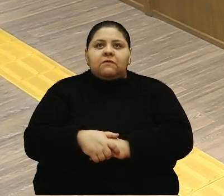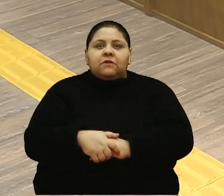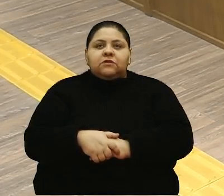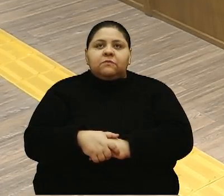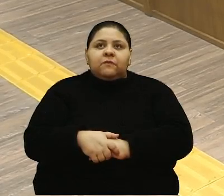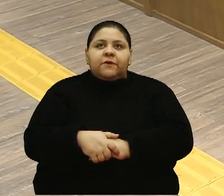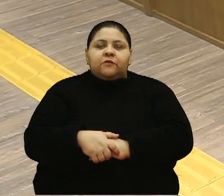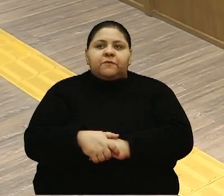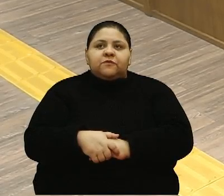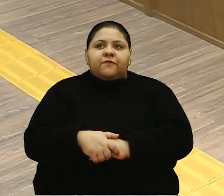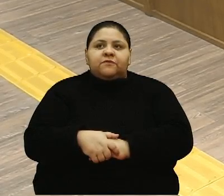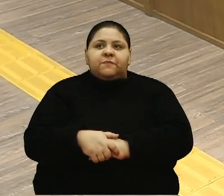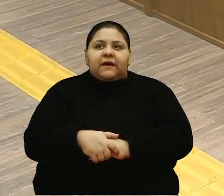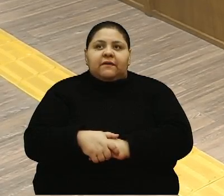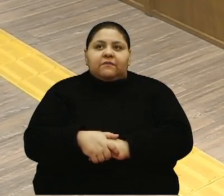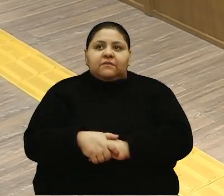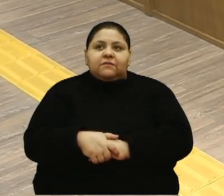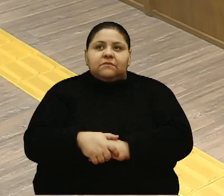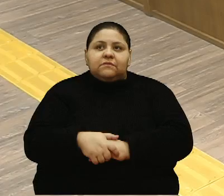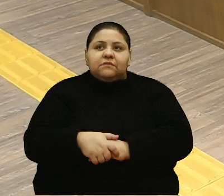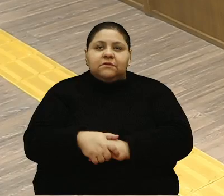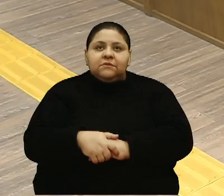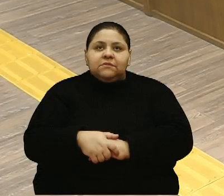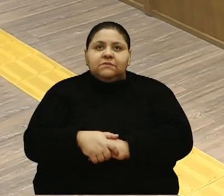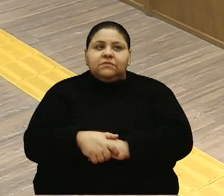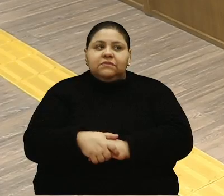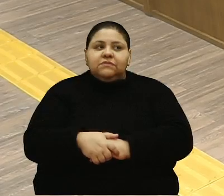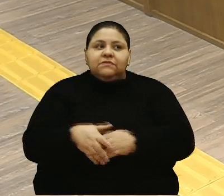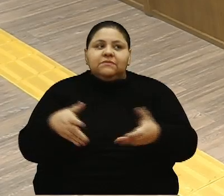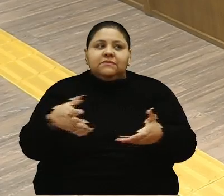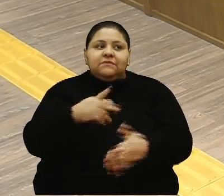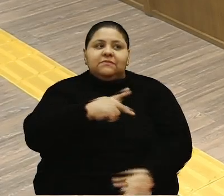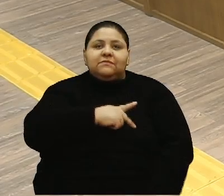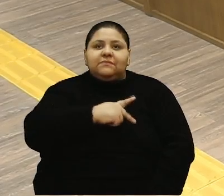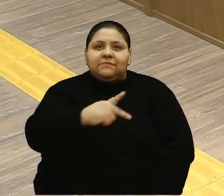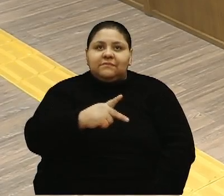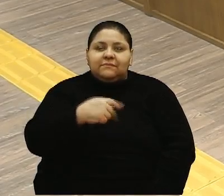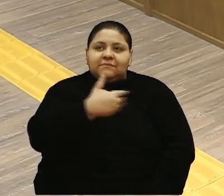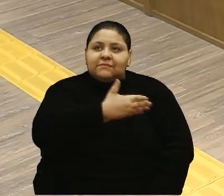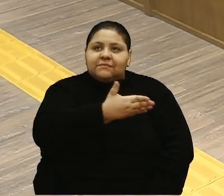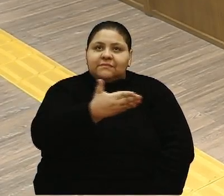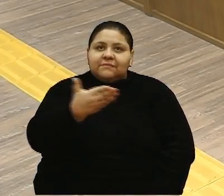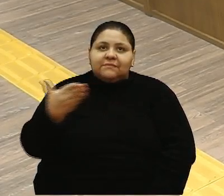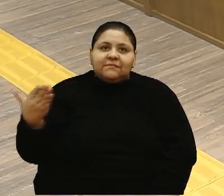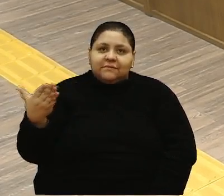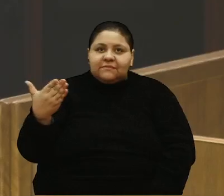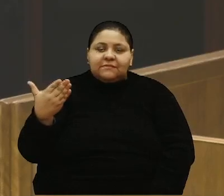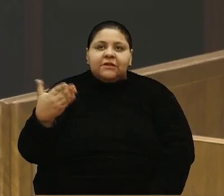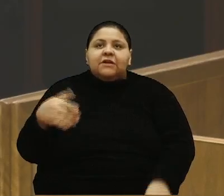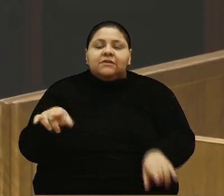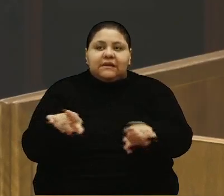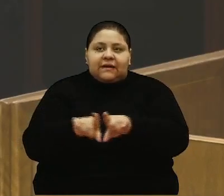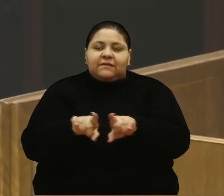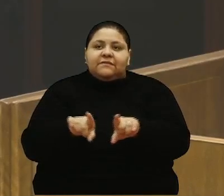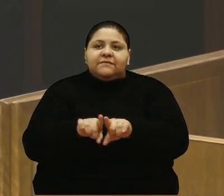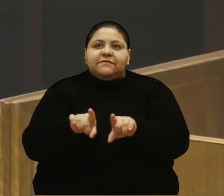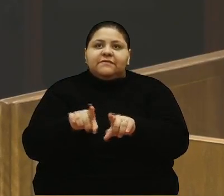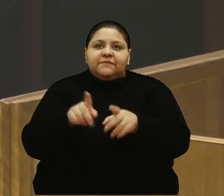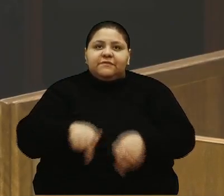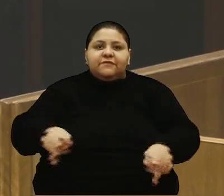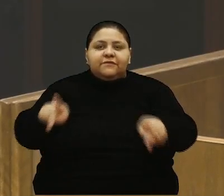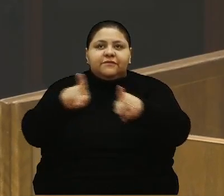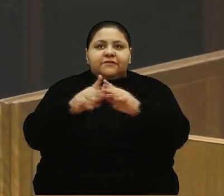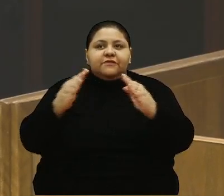Ah, bom, então eu vou daí. Senhor presidente, nobres colegas, população de casa que